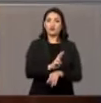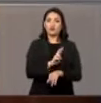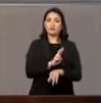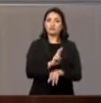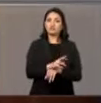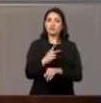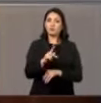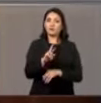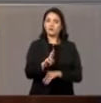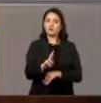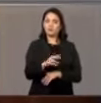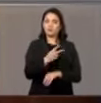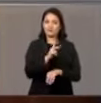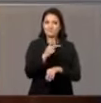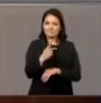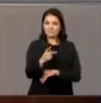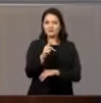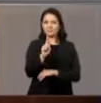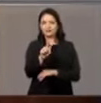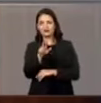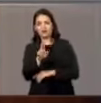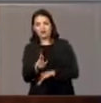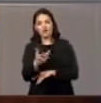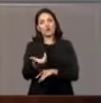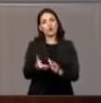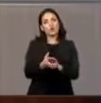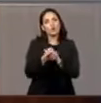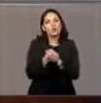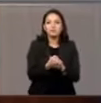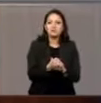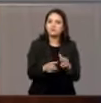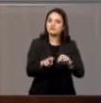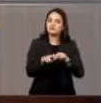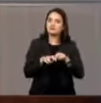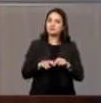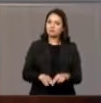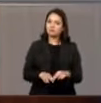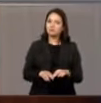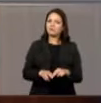gostaria de cumprimentá-la pela iniciativa de realizar essa audiência pública.